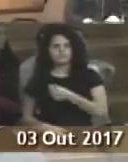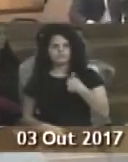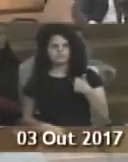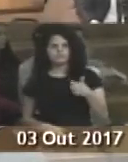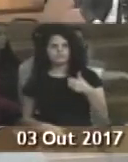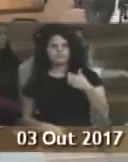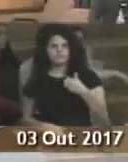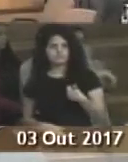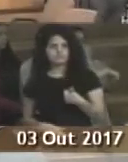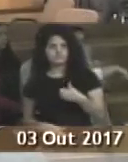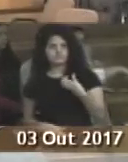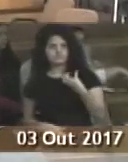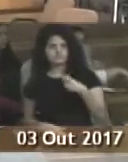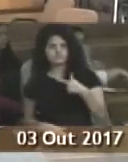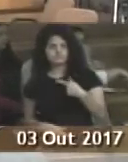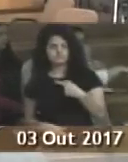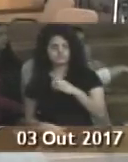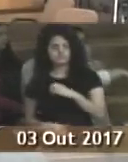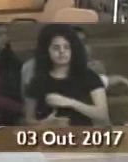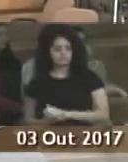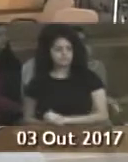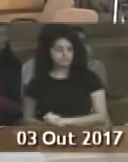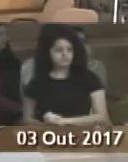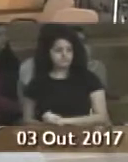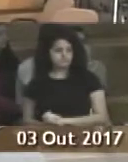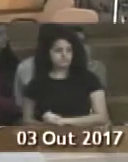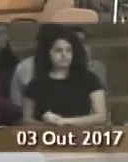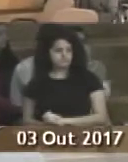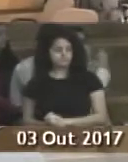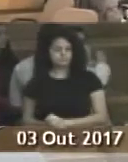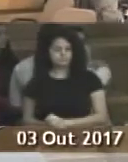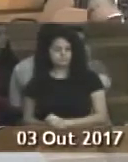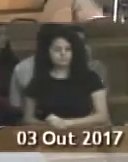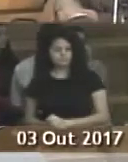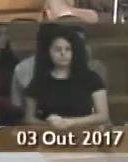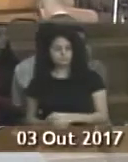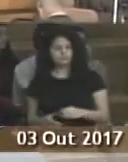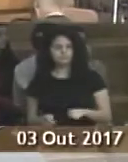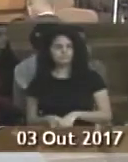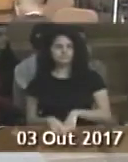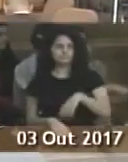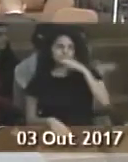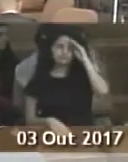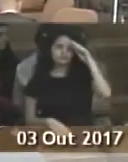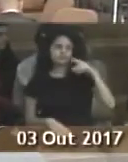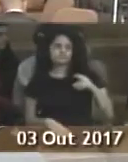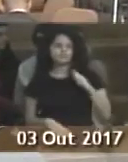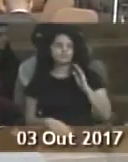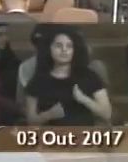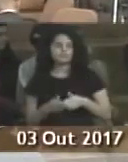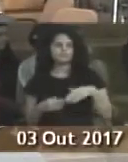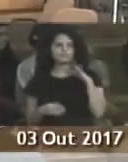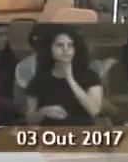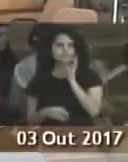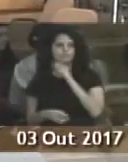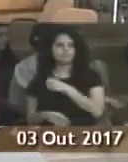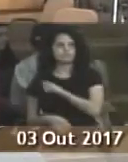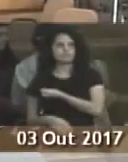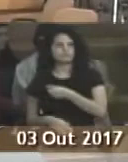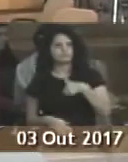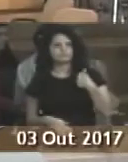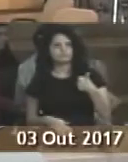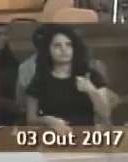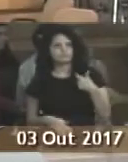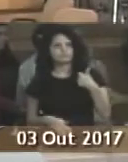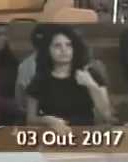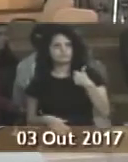1127/17. E em discussão, requerimento verbal de autoria do vereador Timóteo, solicitou regime de urgência para o requerimento